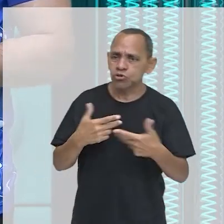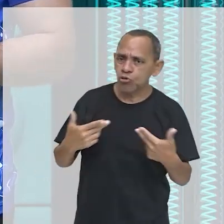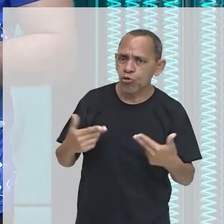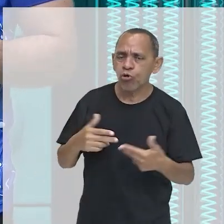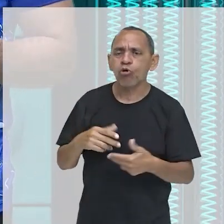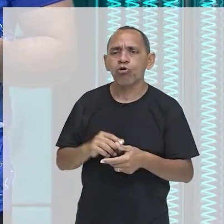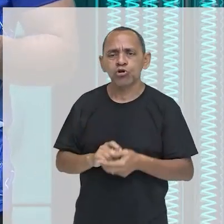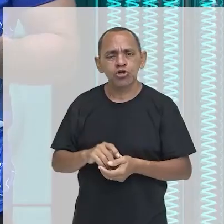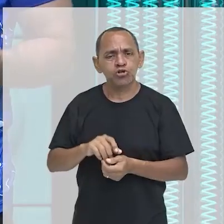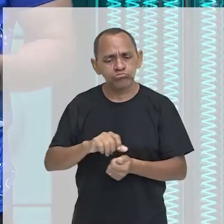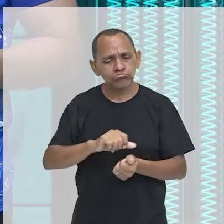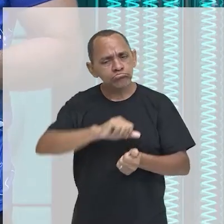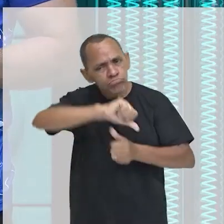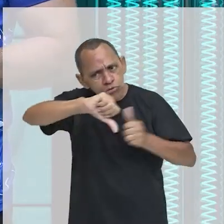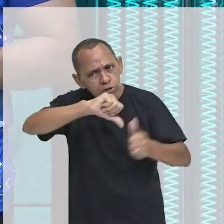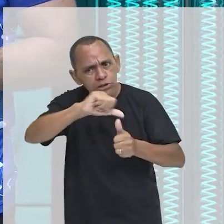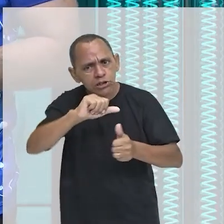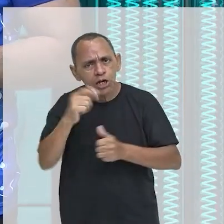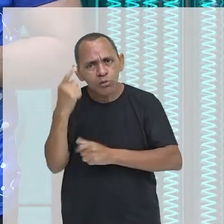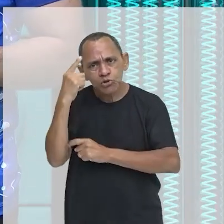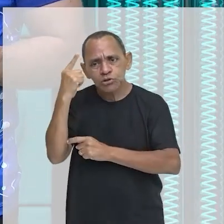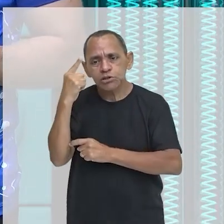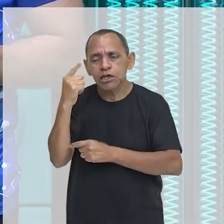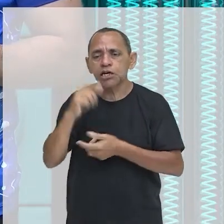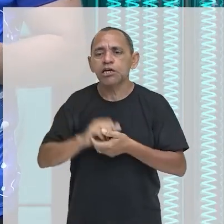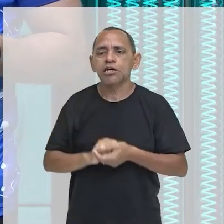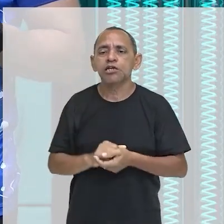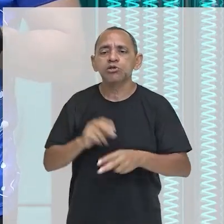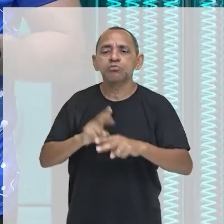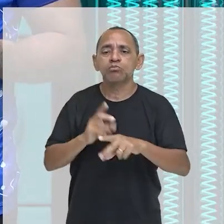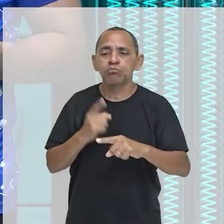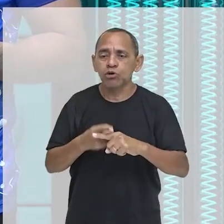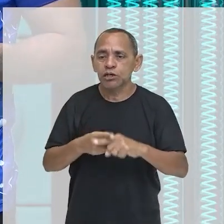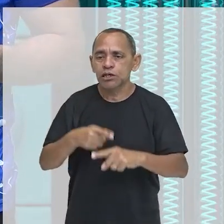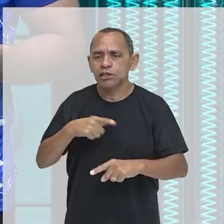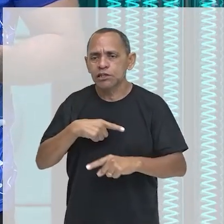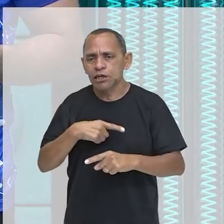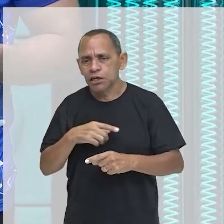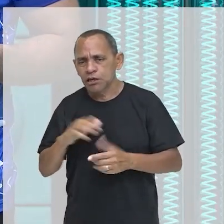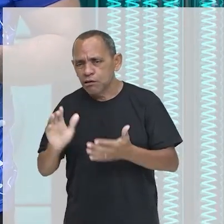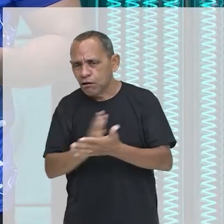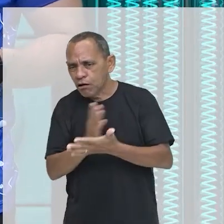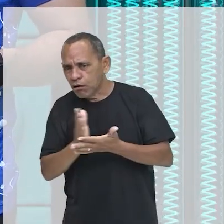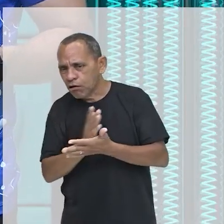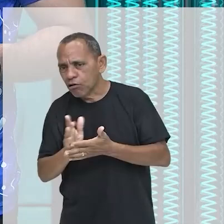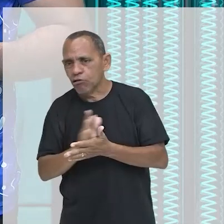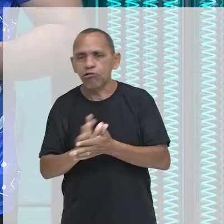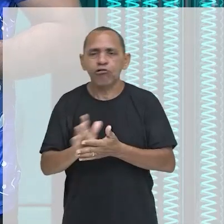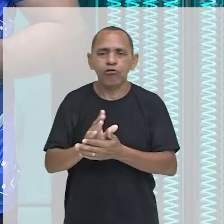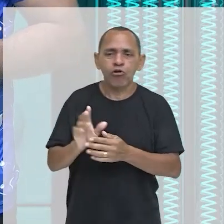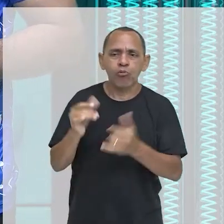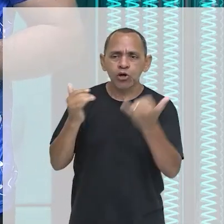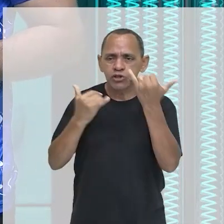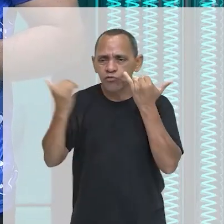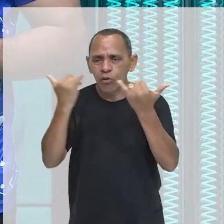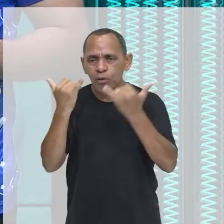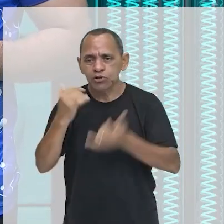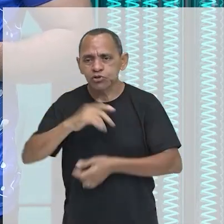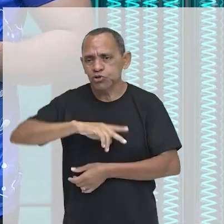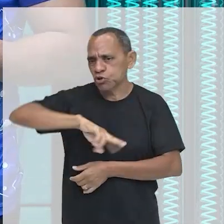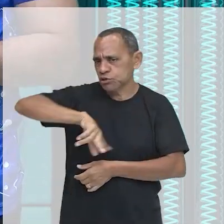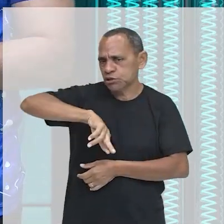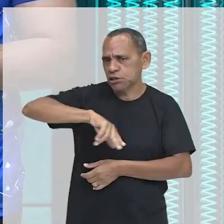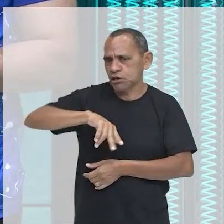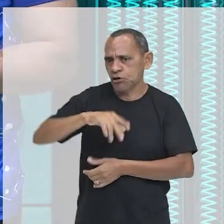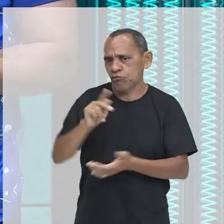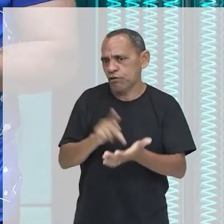baseado em fatos que não são necessariamente reais, tá certo? Então, conhecer a minha audiência, né, para quem eu vou falar,